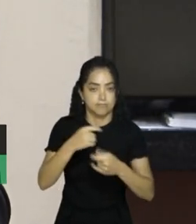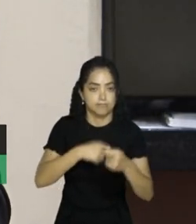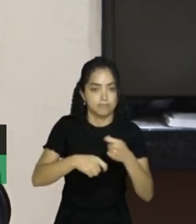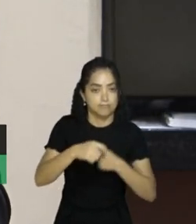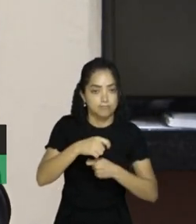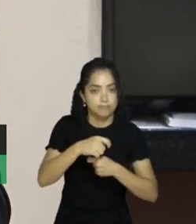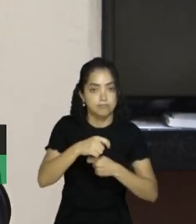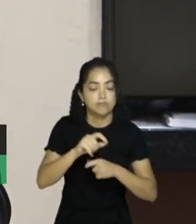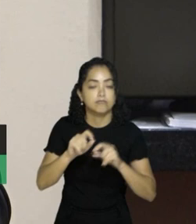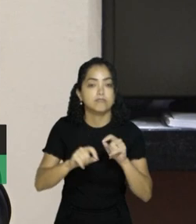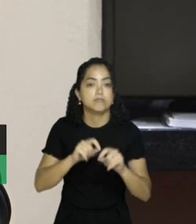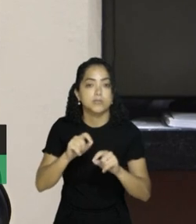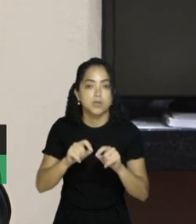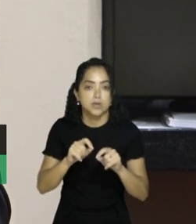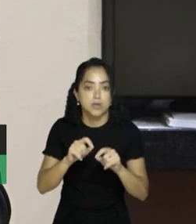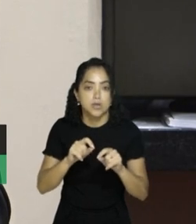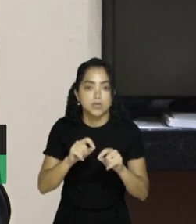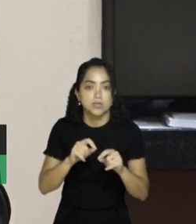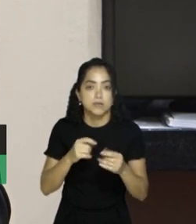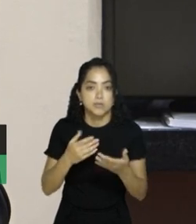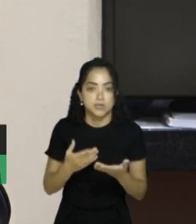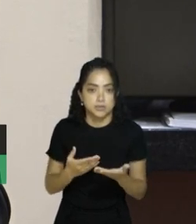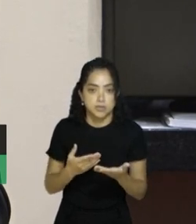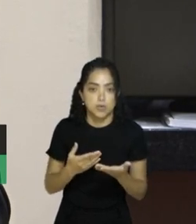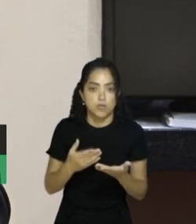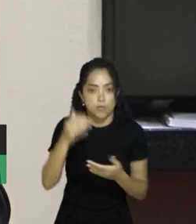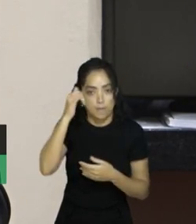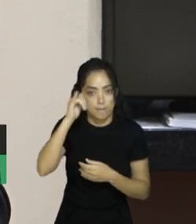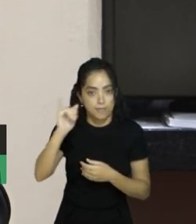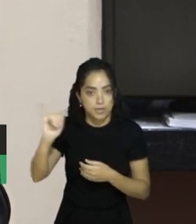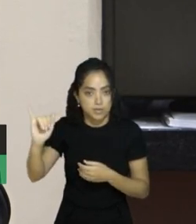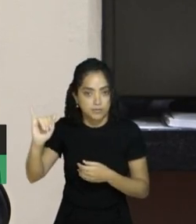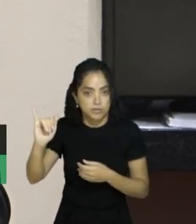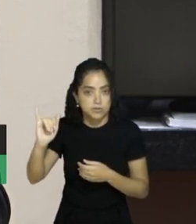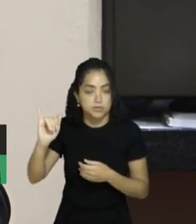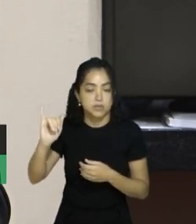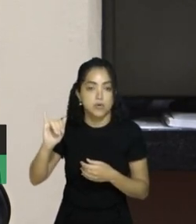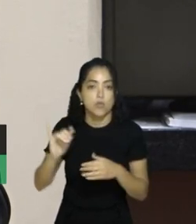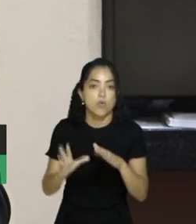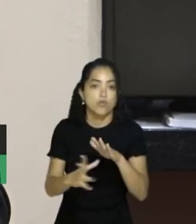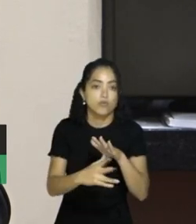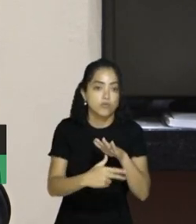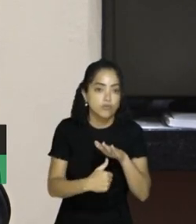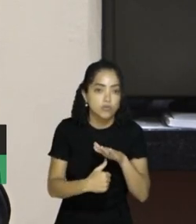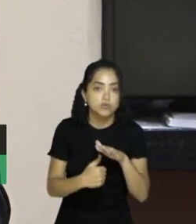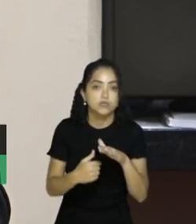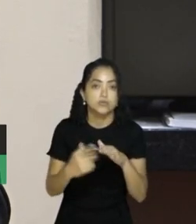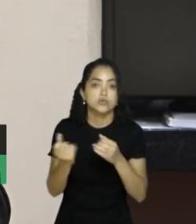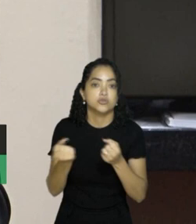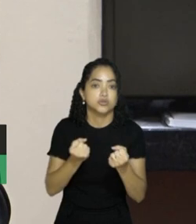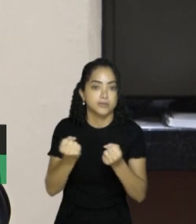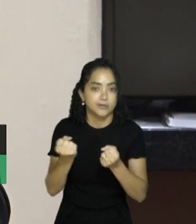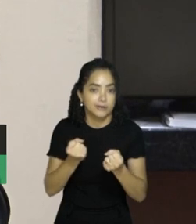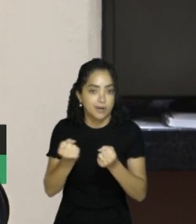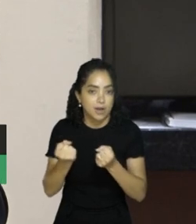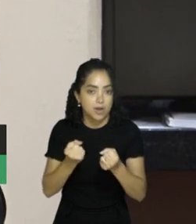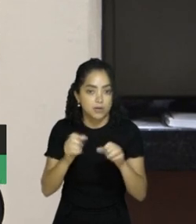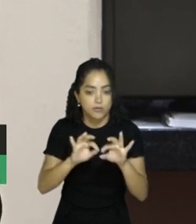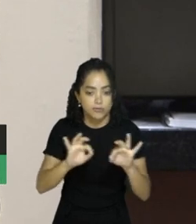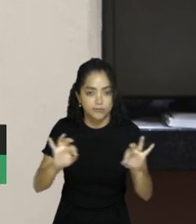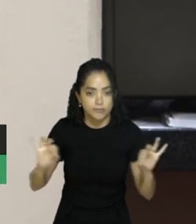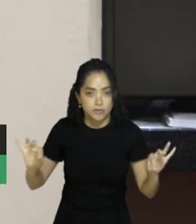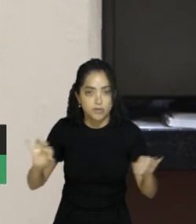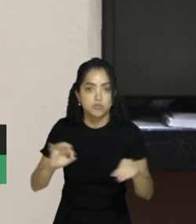que estão sendo adotadas acerca da prevenção e combate a furtos e roubos de cabos fios metálicos e